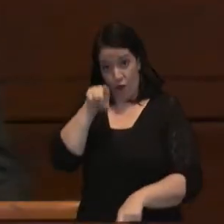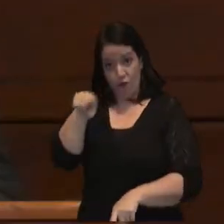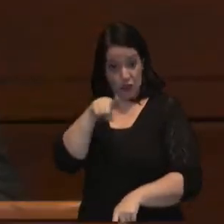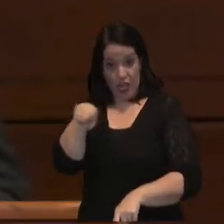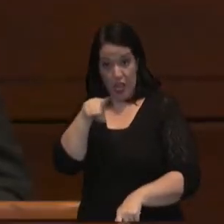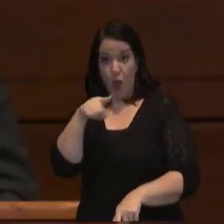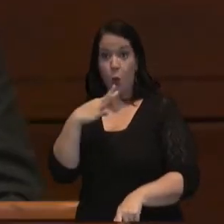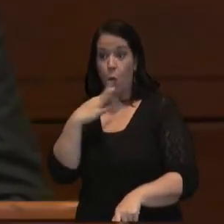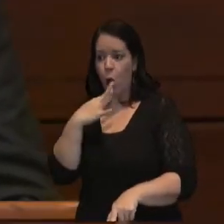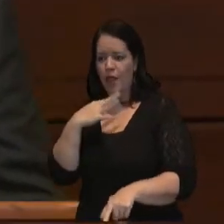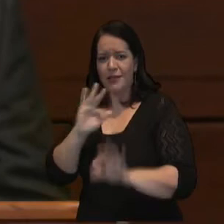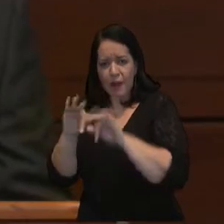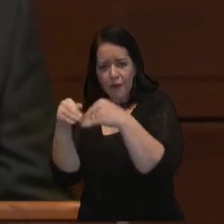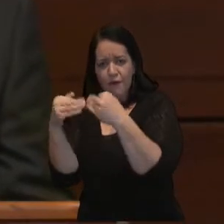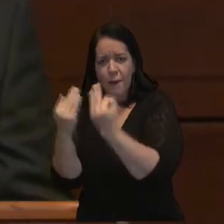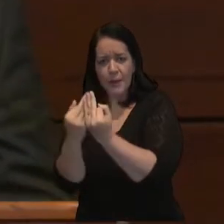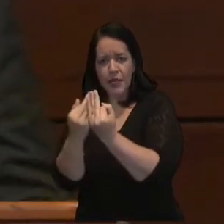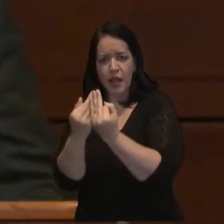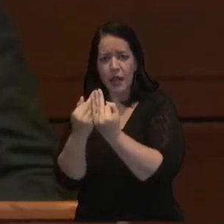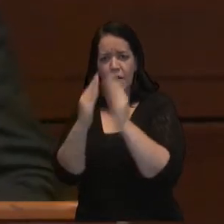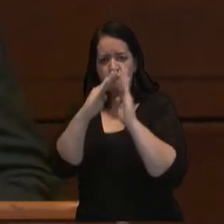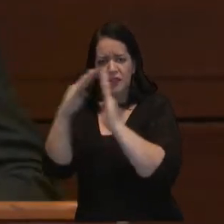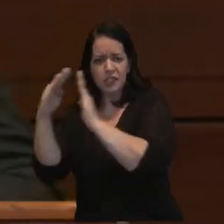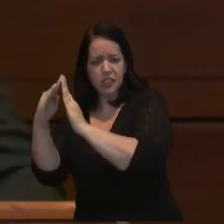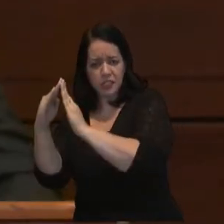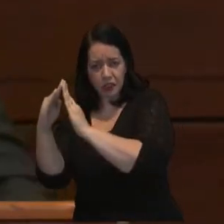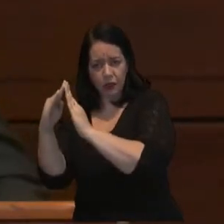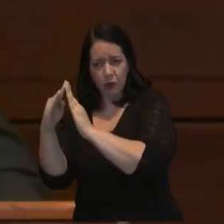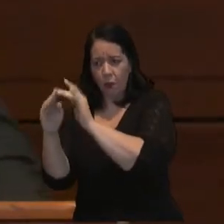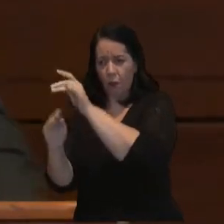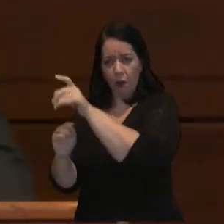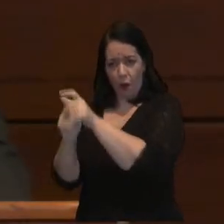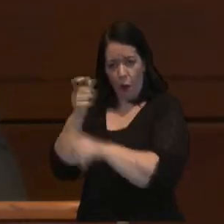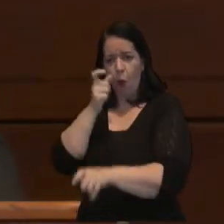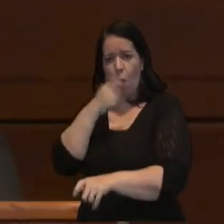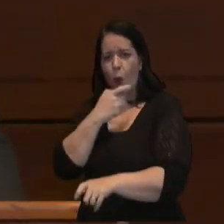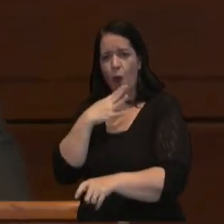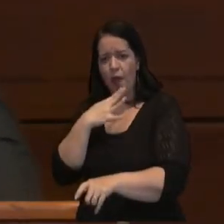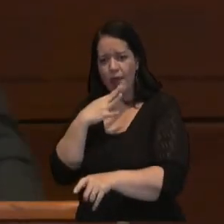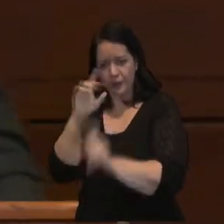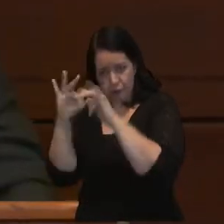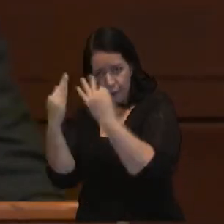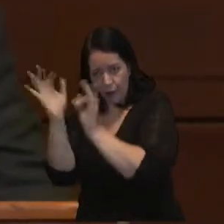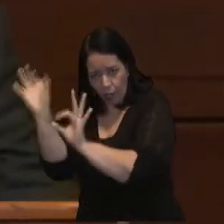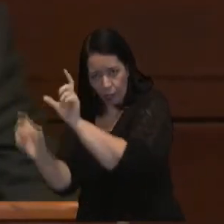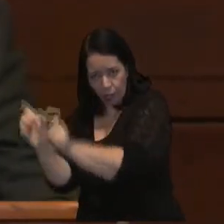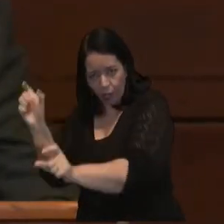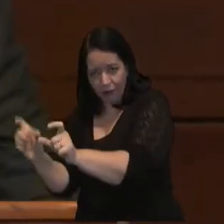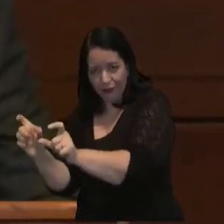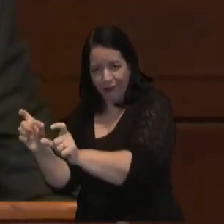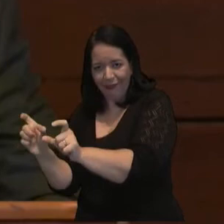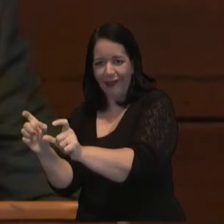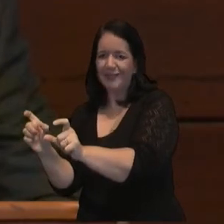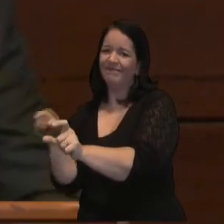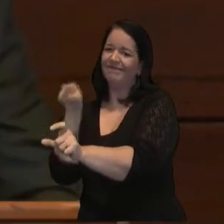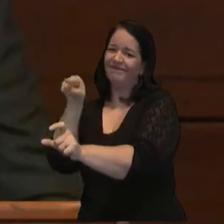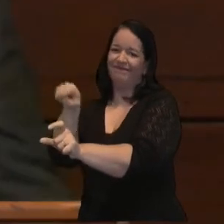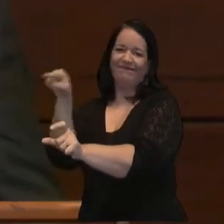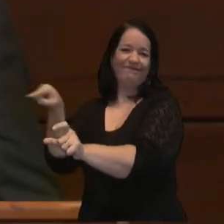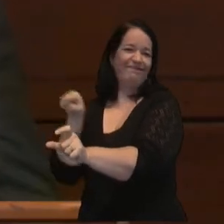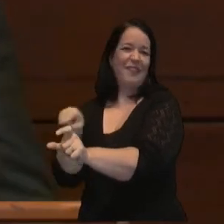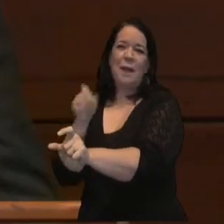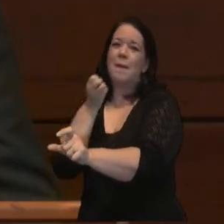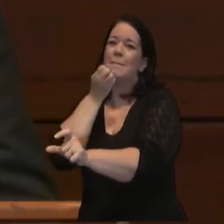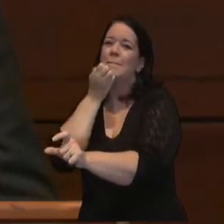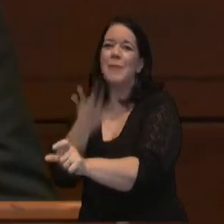aqueles vizinhos que moram aqui próximos de nós? Aquilo tudo ali é gente do bem. E a Bíblia